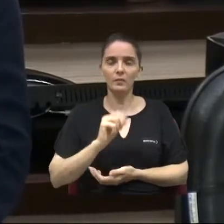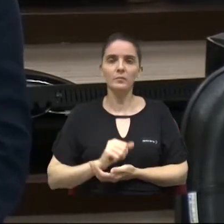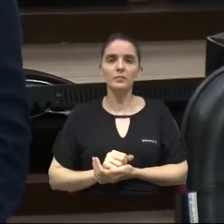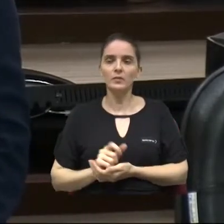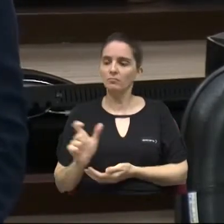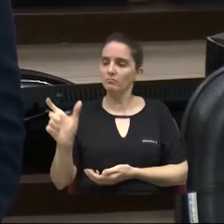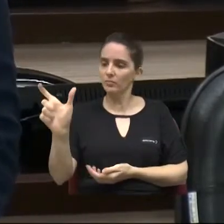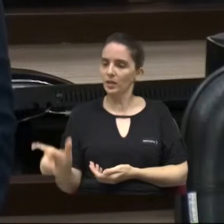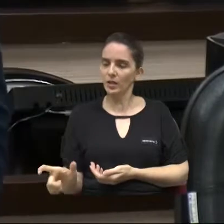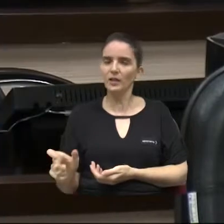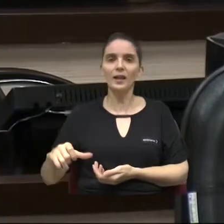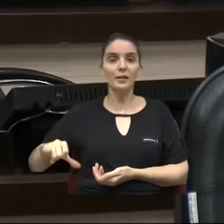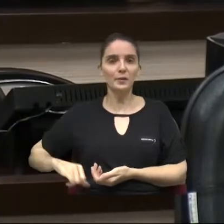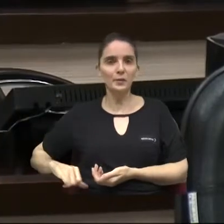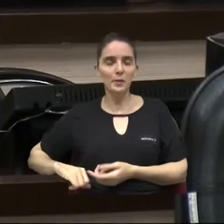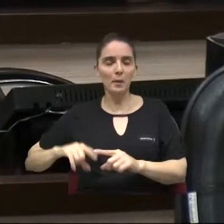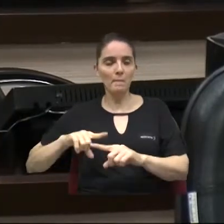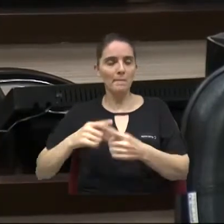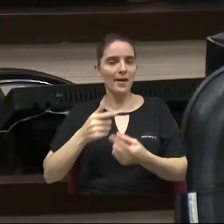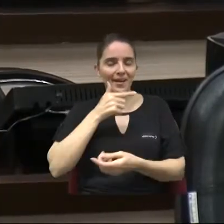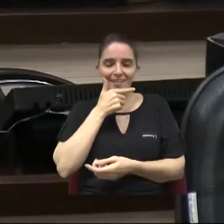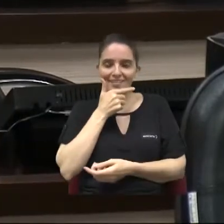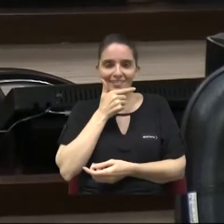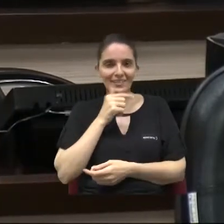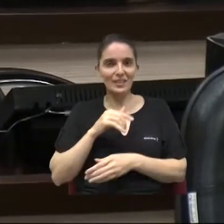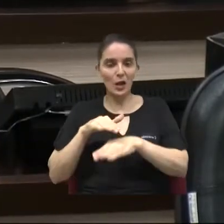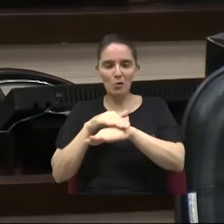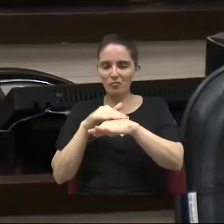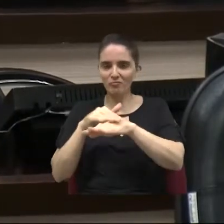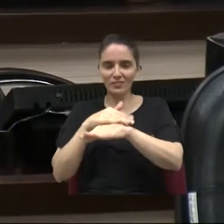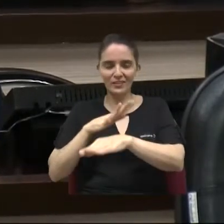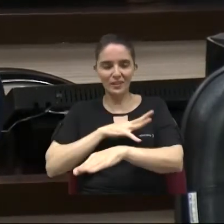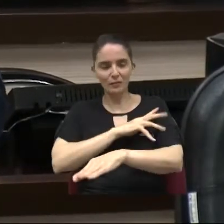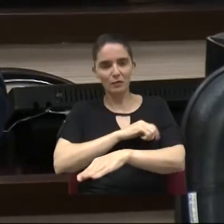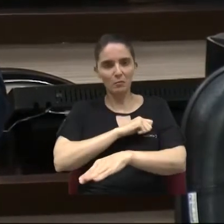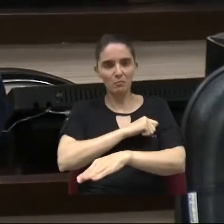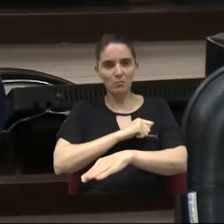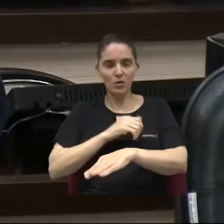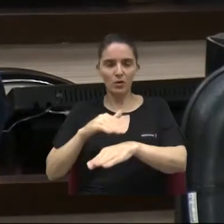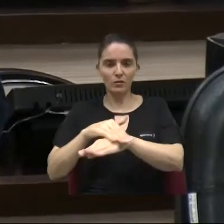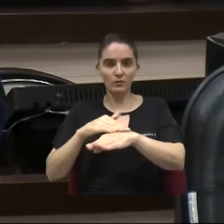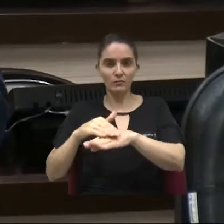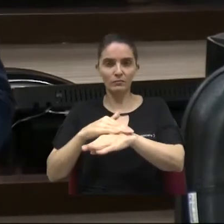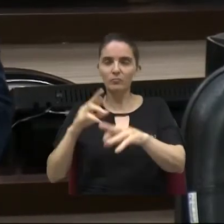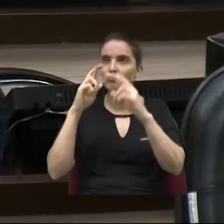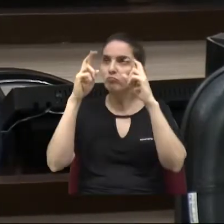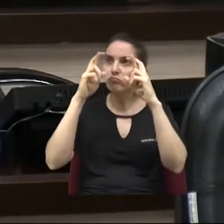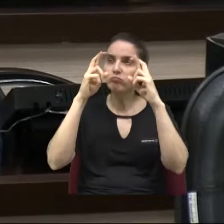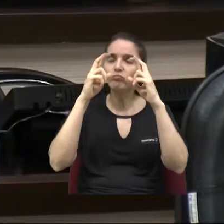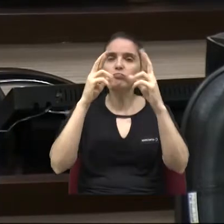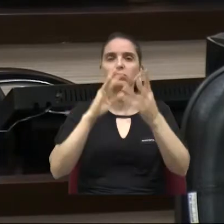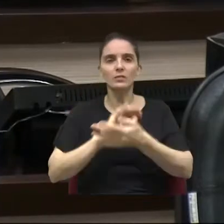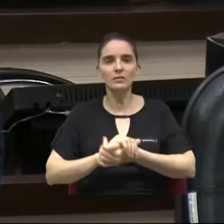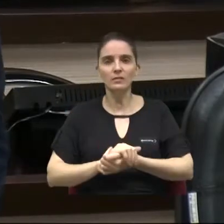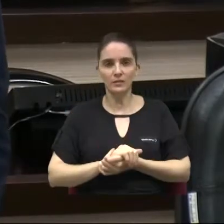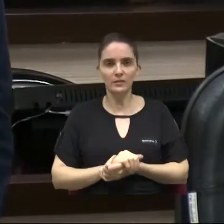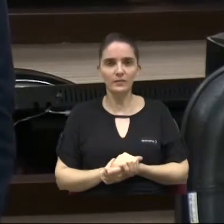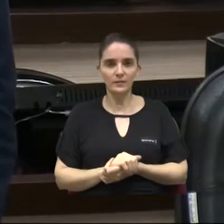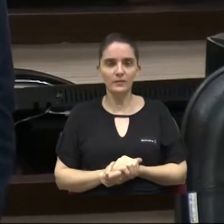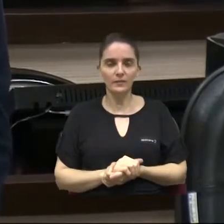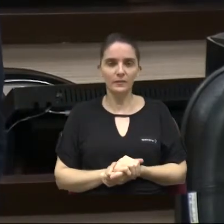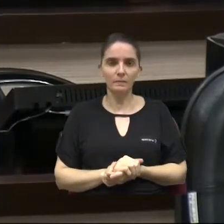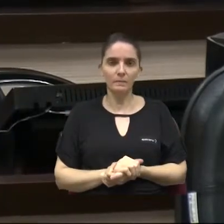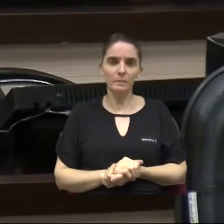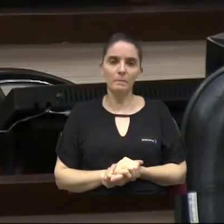Bruna sempre tinha um sorriso, tinha uma palavra de amor, uma palavra de esperança, e que cativava e motivava